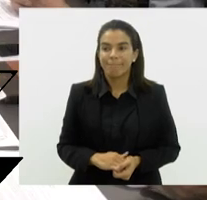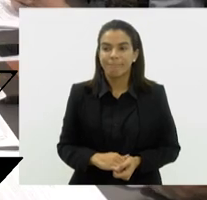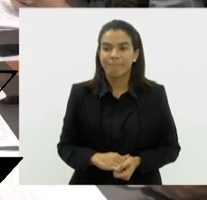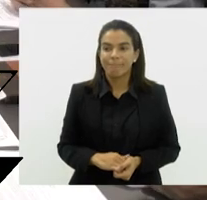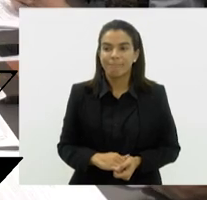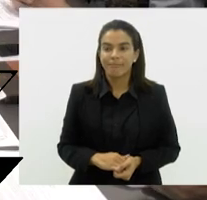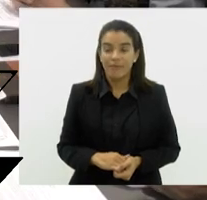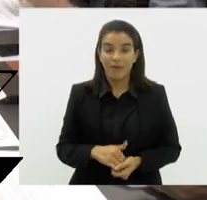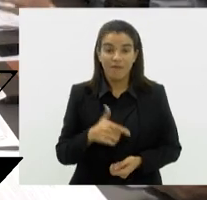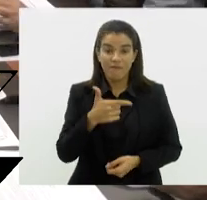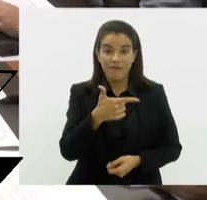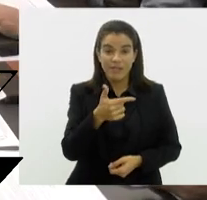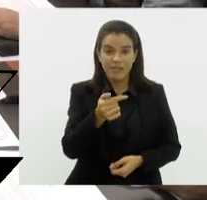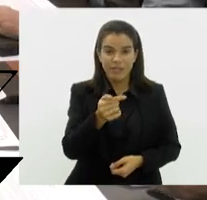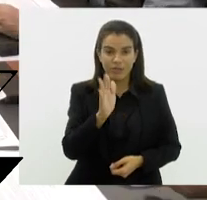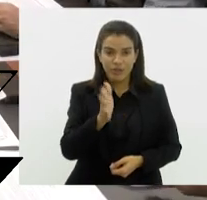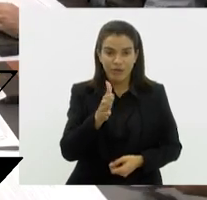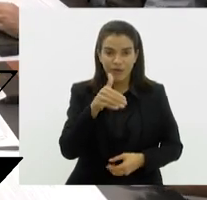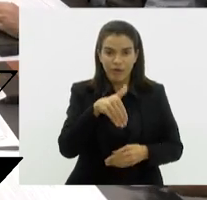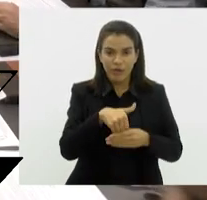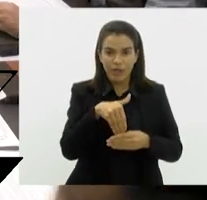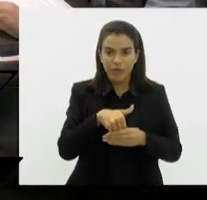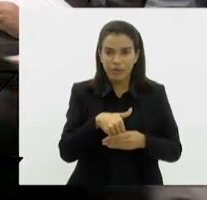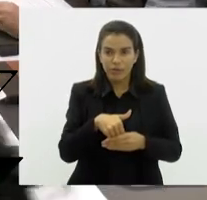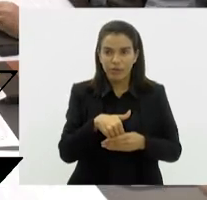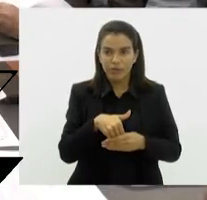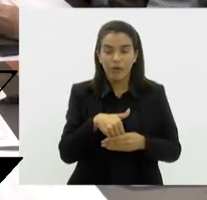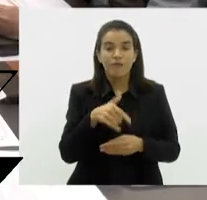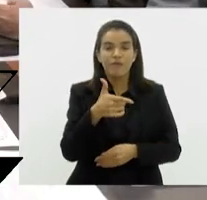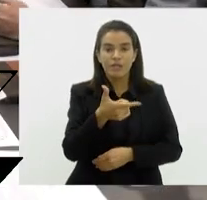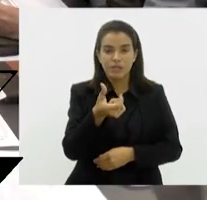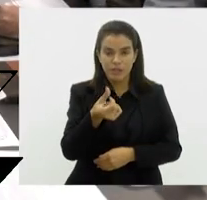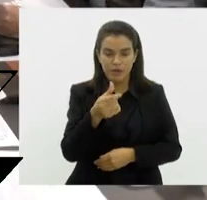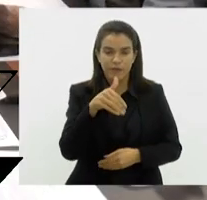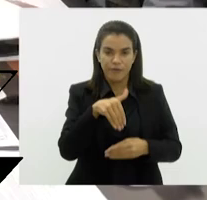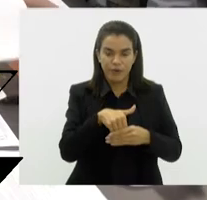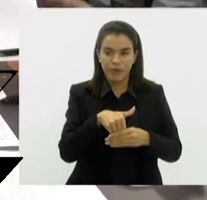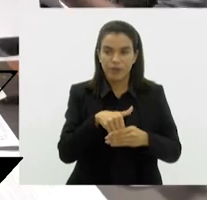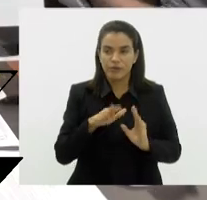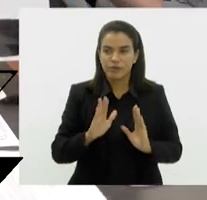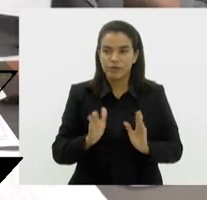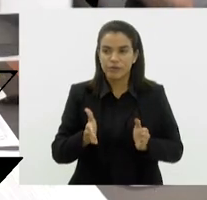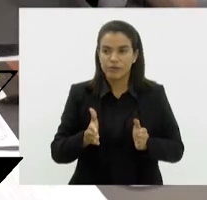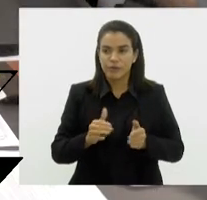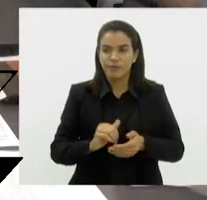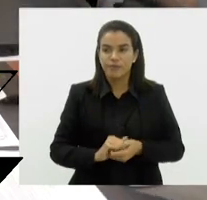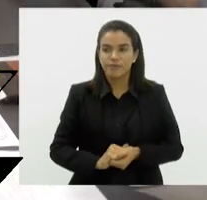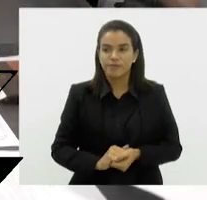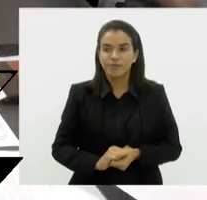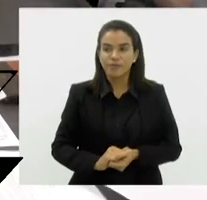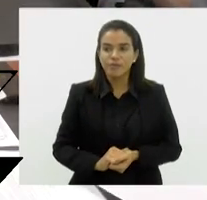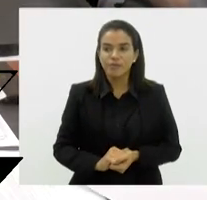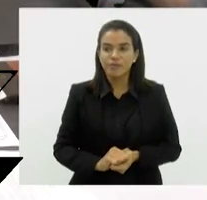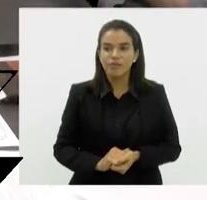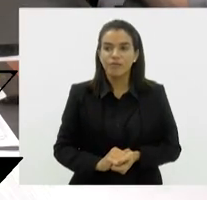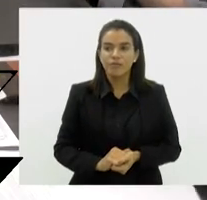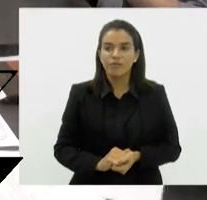O 27 já foi votado? Foi de autoria? Não, ainda não. 26 foi votado. Segurança. 26